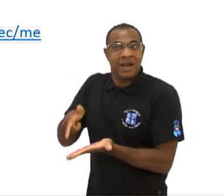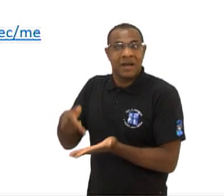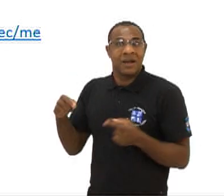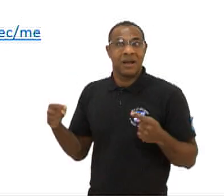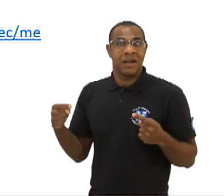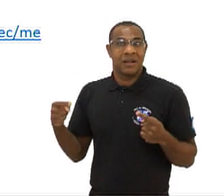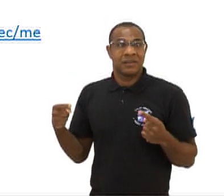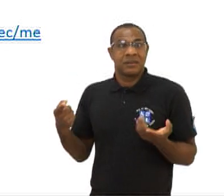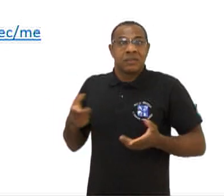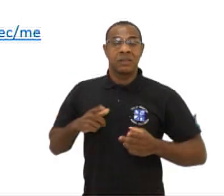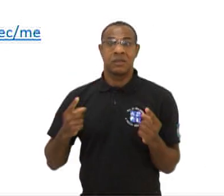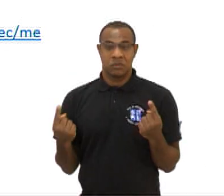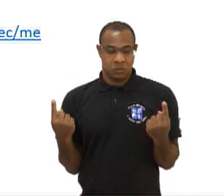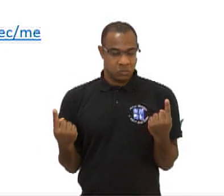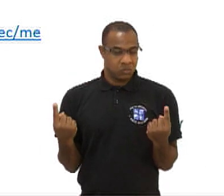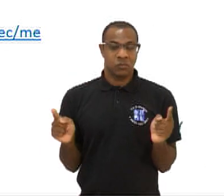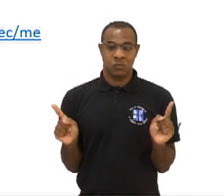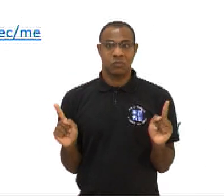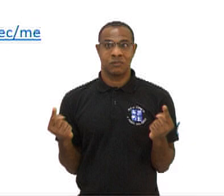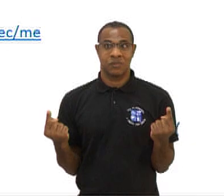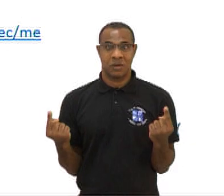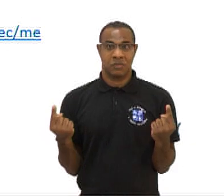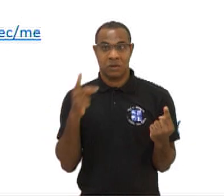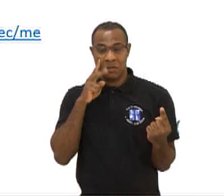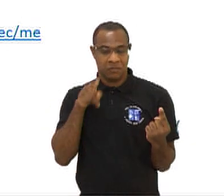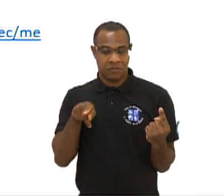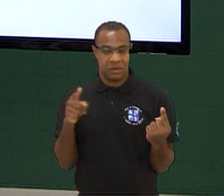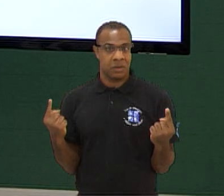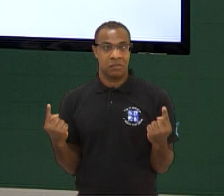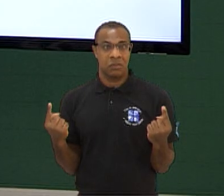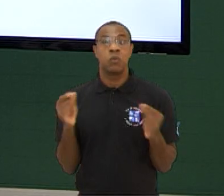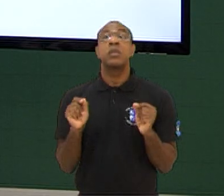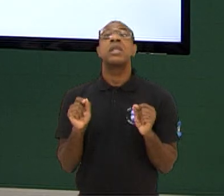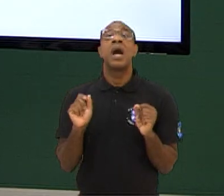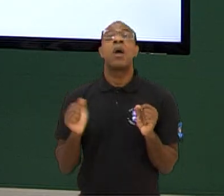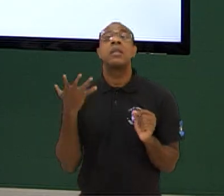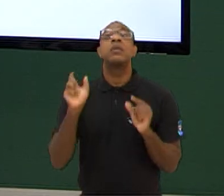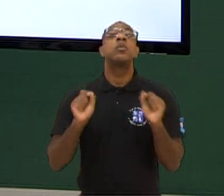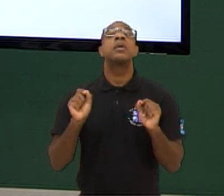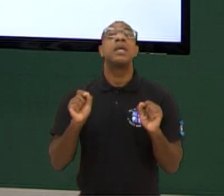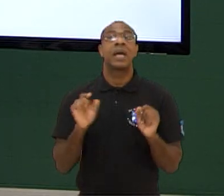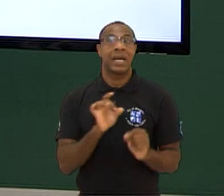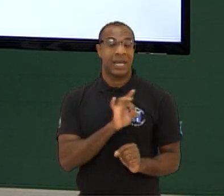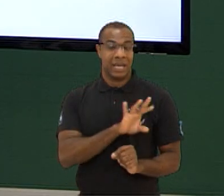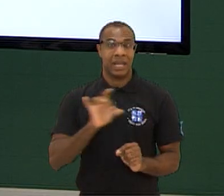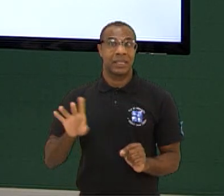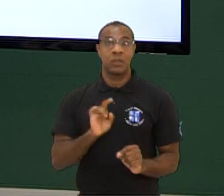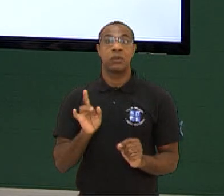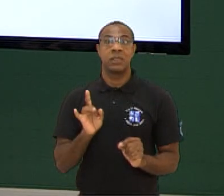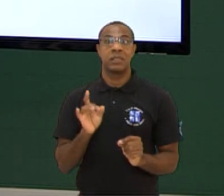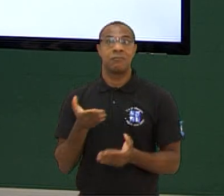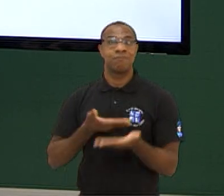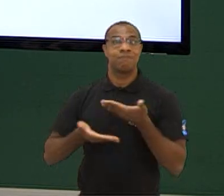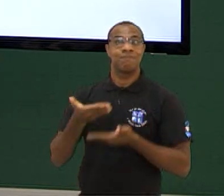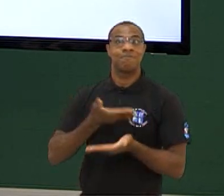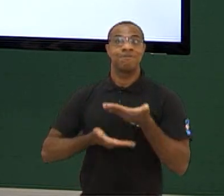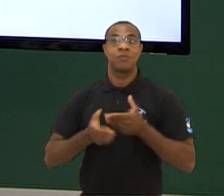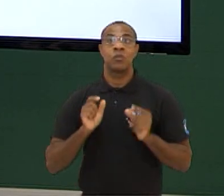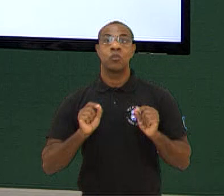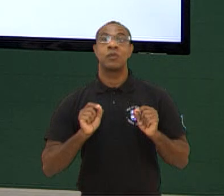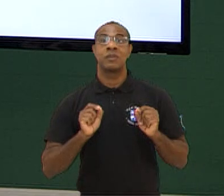reação. Então, se você for analisar aqui, né, o que está ocorrendo é que cada um está interagindo de alguma